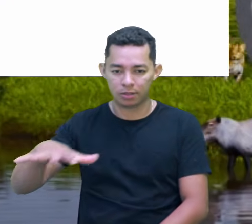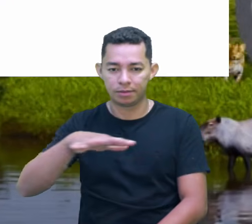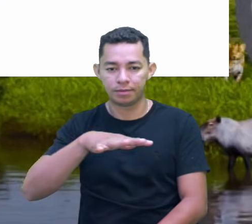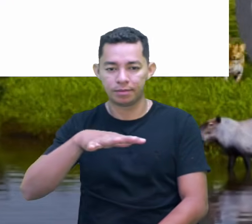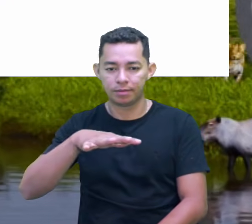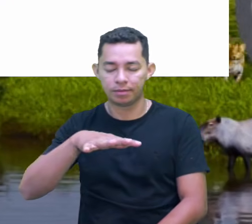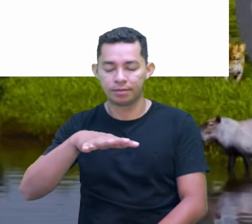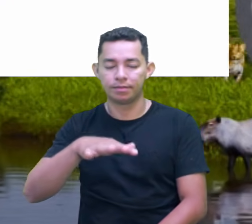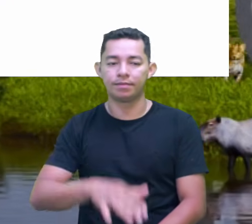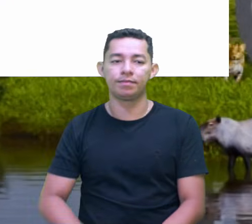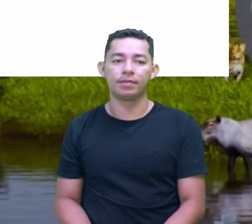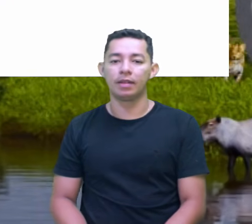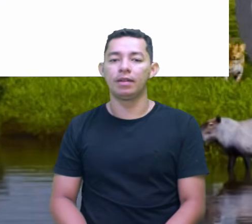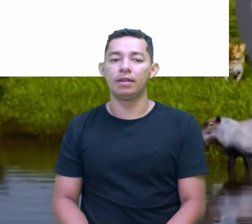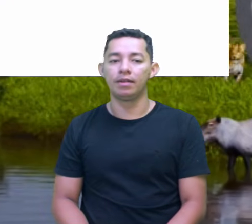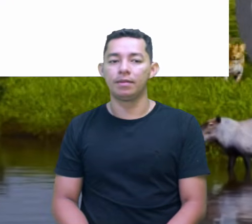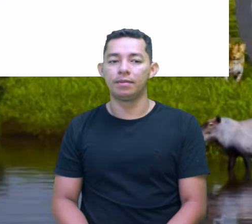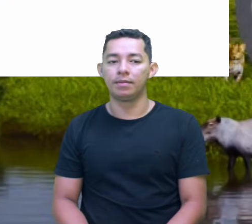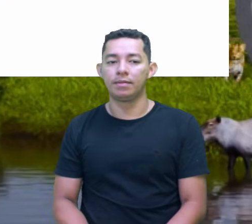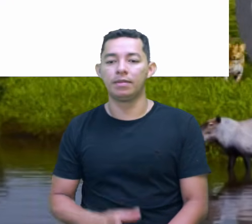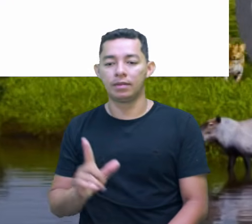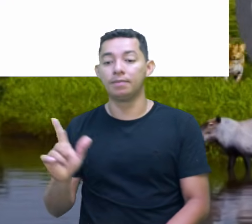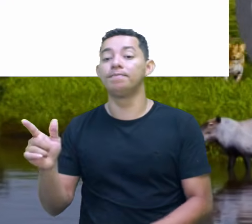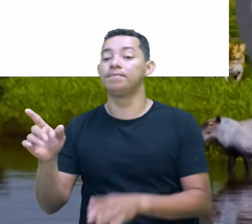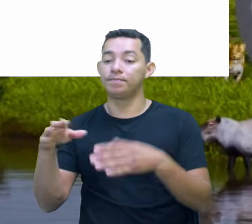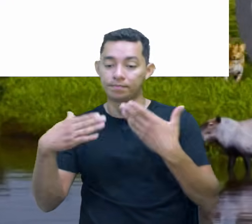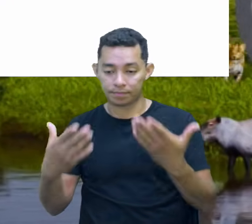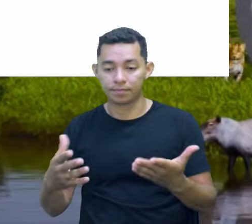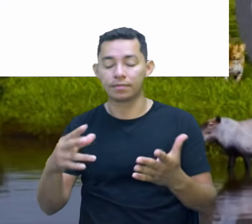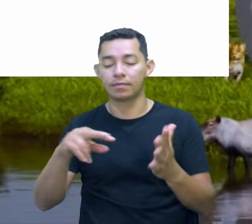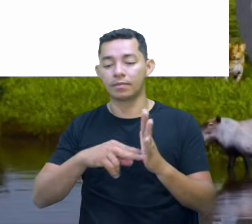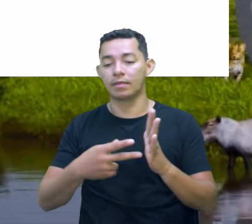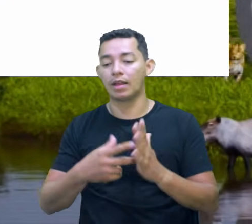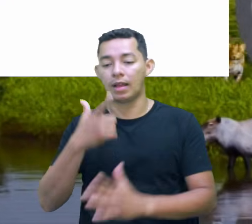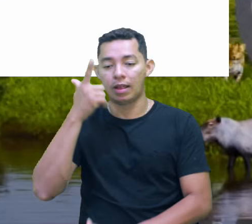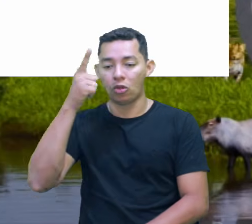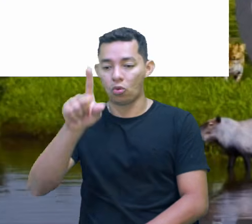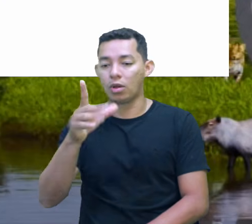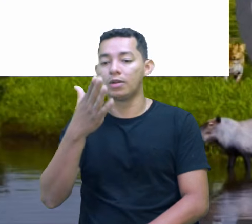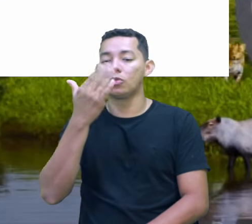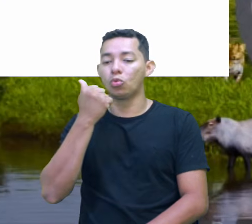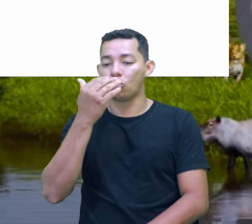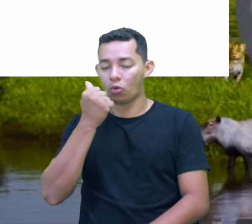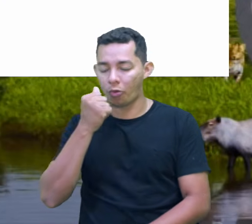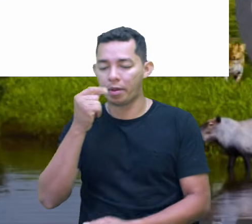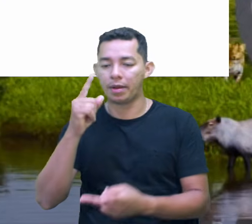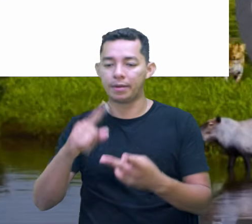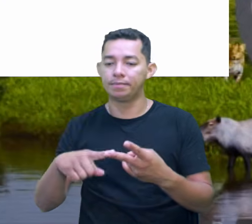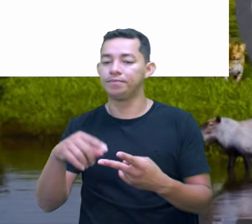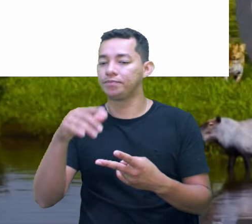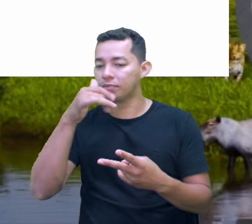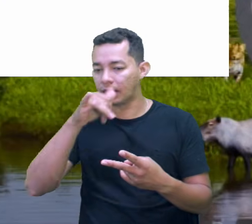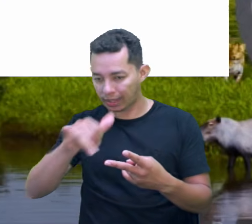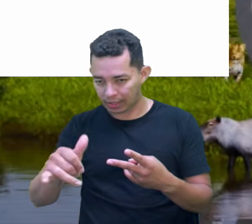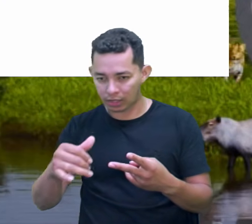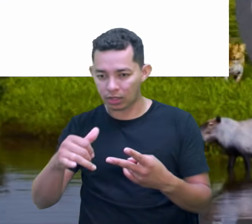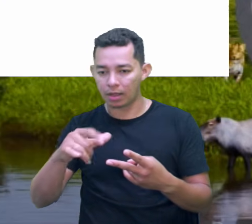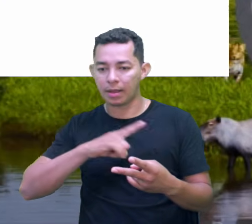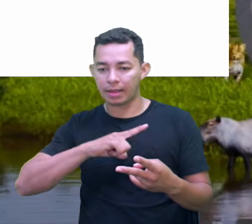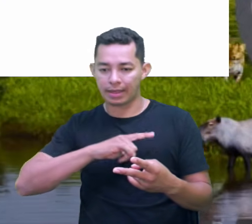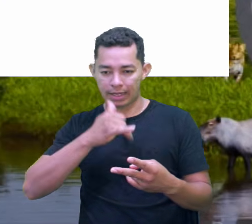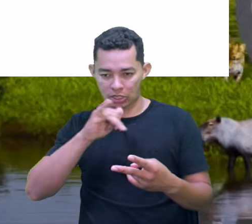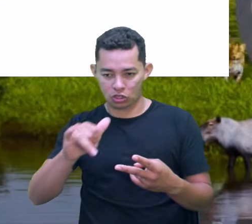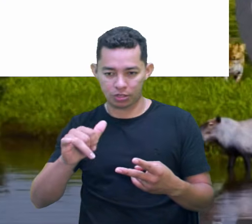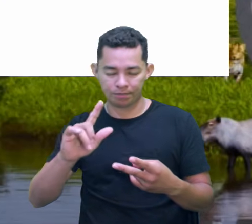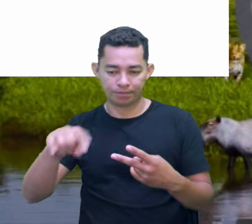ele estar adaptado, é sinal que ele consegue se alimentar nesse ambiente, então ele tem capacidade de extrair energia, né,